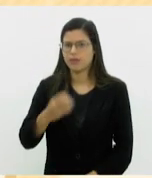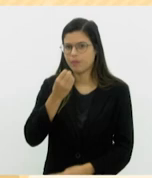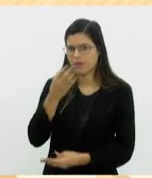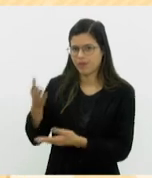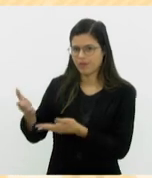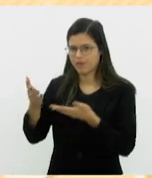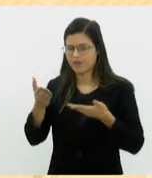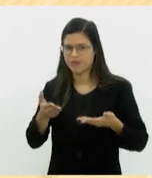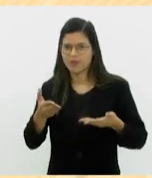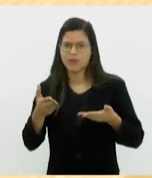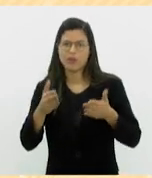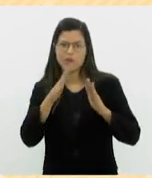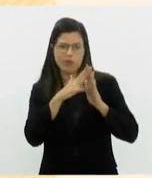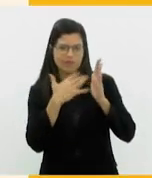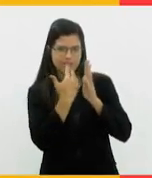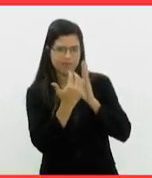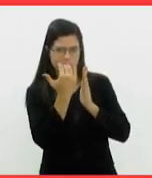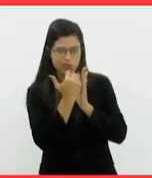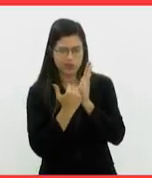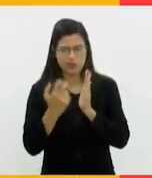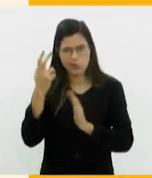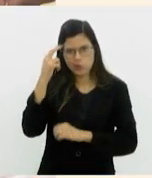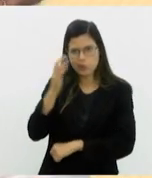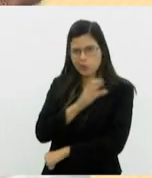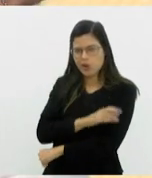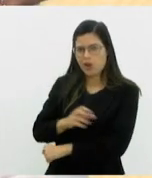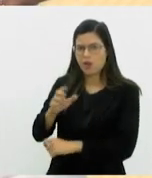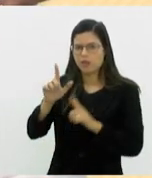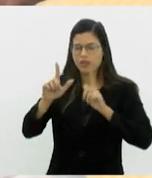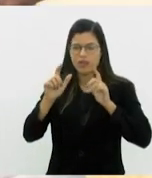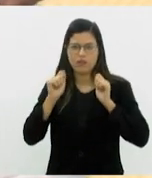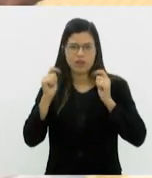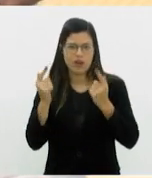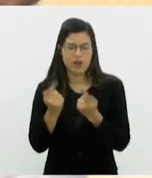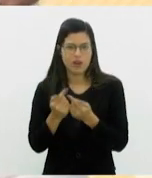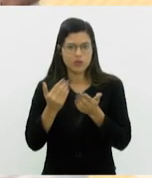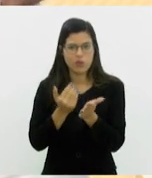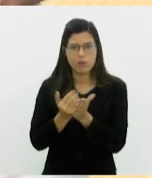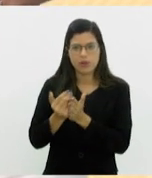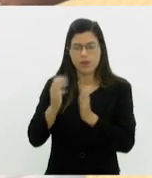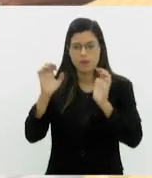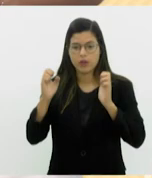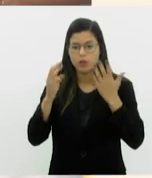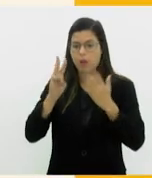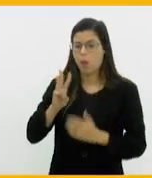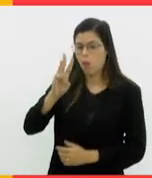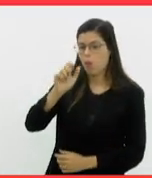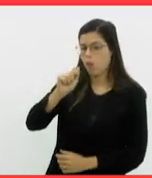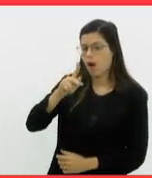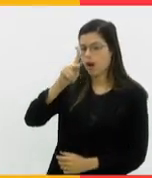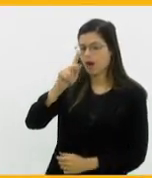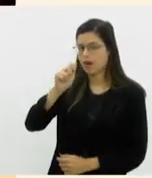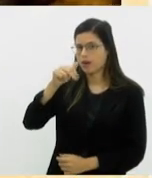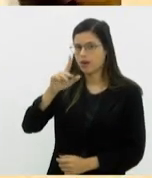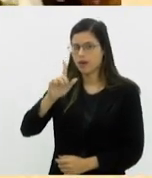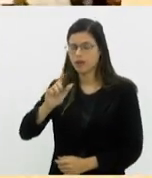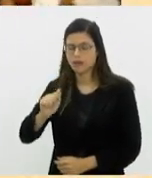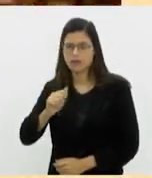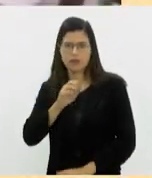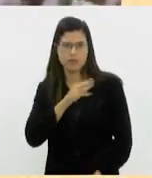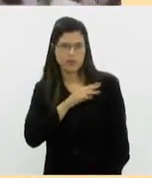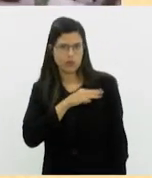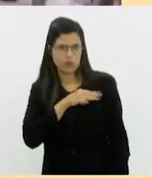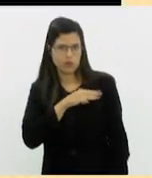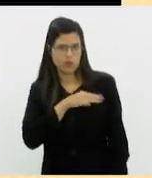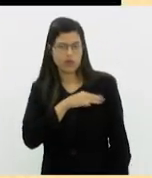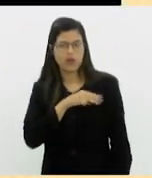Bem-vindos a mais uma Agenda Cultural da TV Alerj. Abrimos essa edição com o Festival Wakanda em Madureira. O festival faz